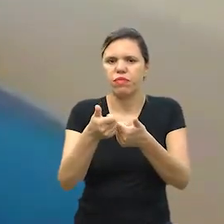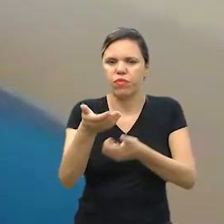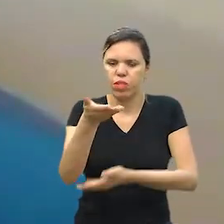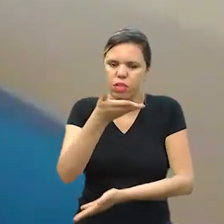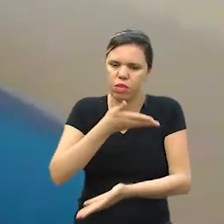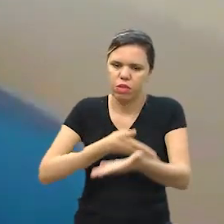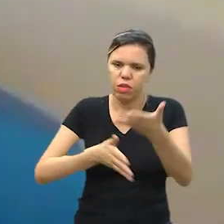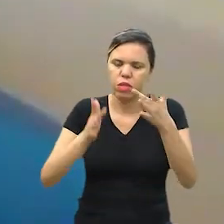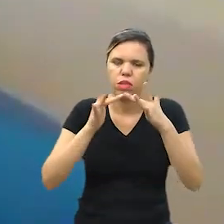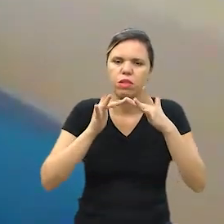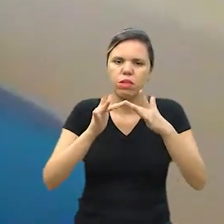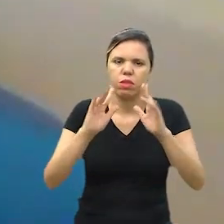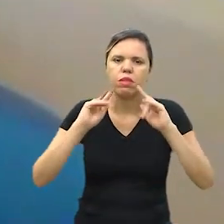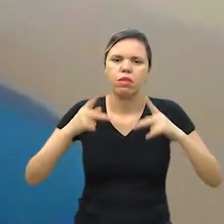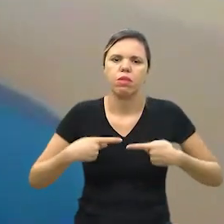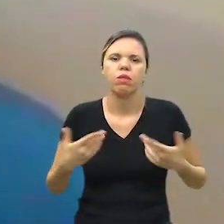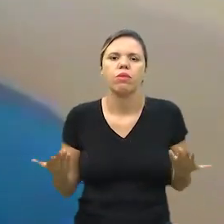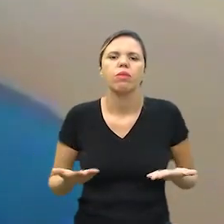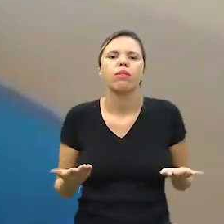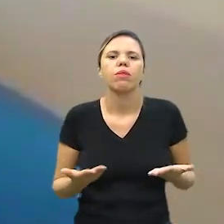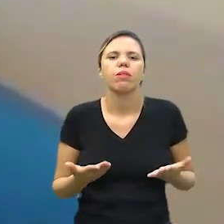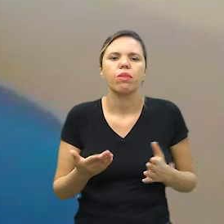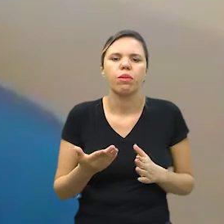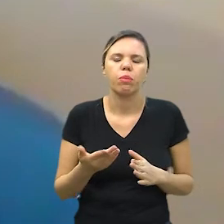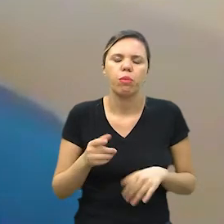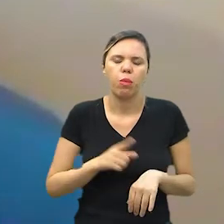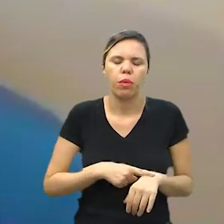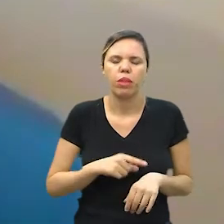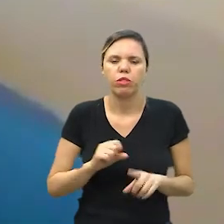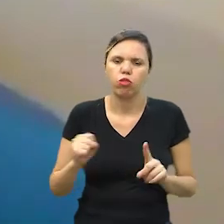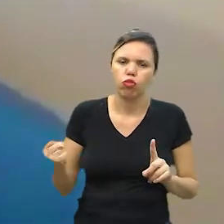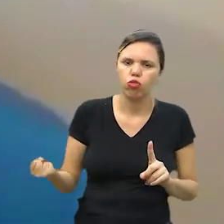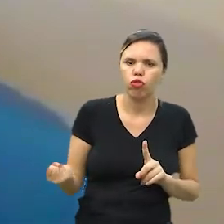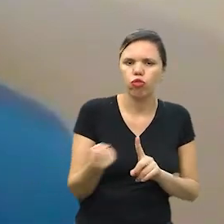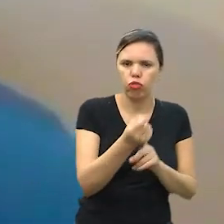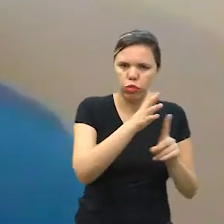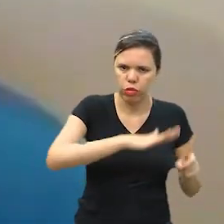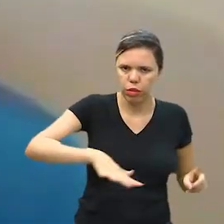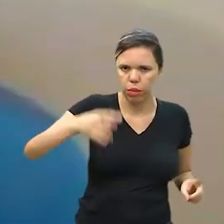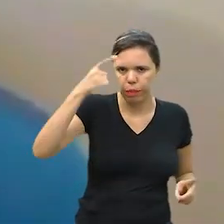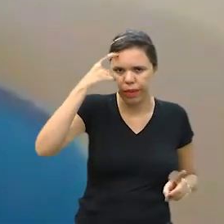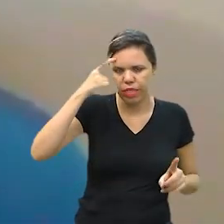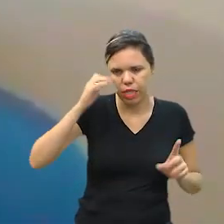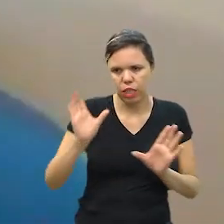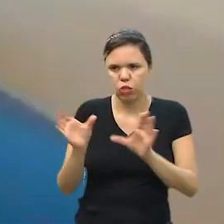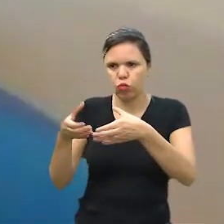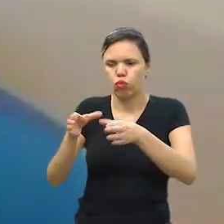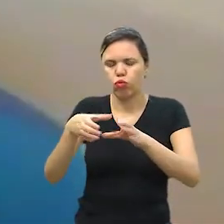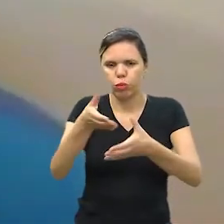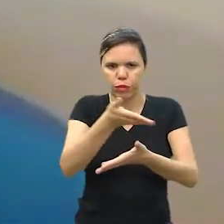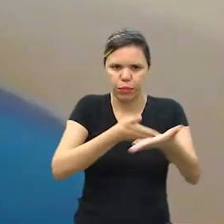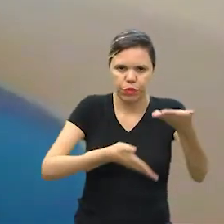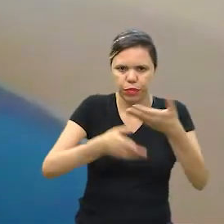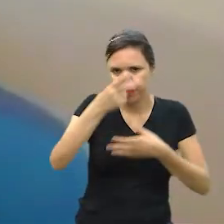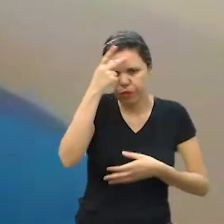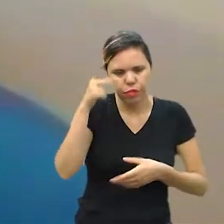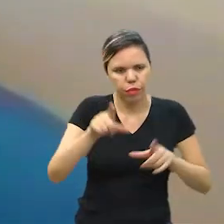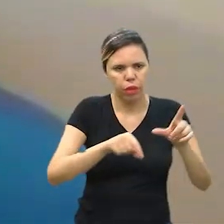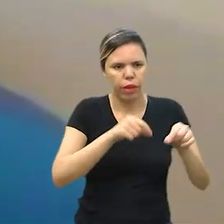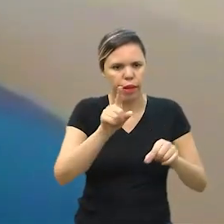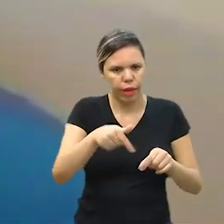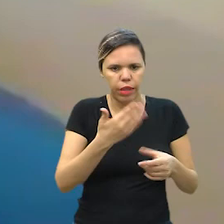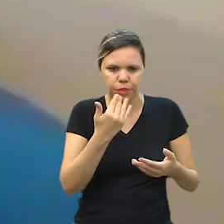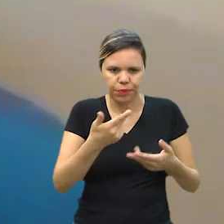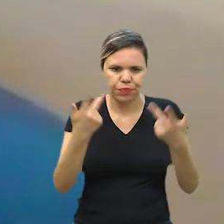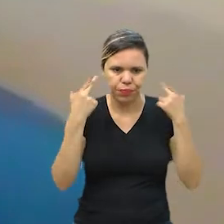benefícios para as relações humanas. E nesse momento de sociedade que é preciso pensar no coletivo, as pessoas estão optando